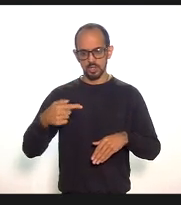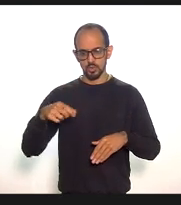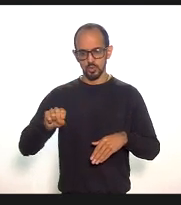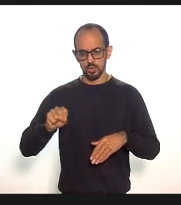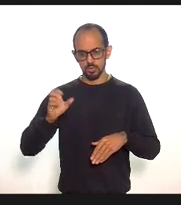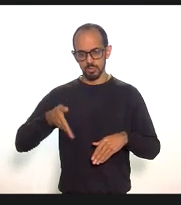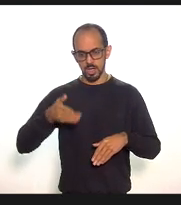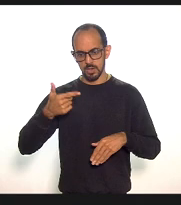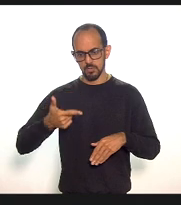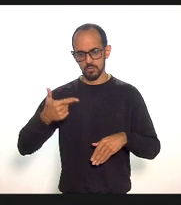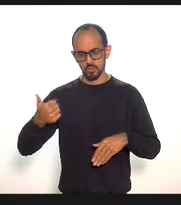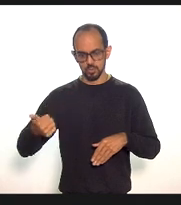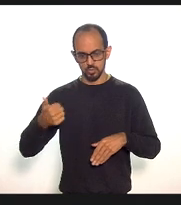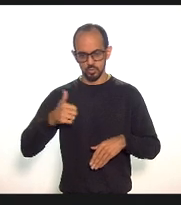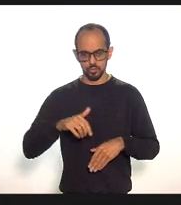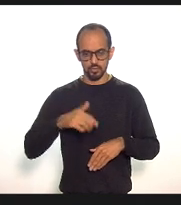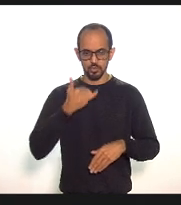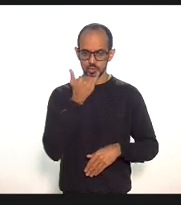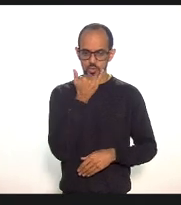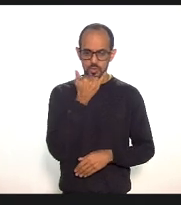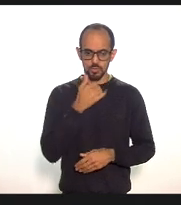tá? Desculpa.